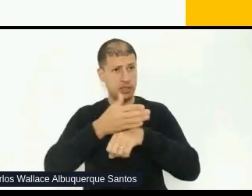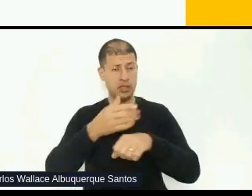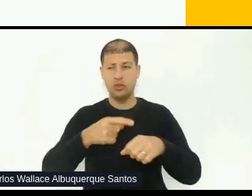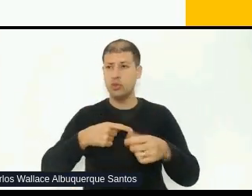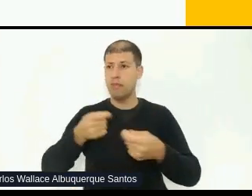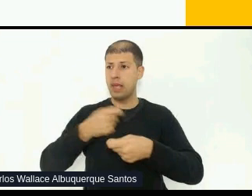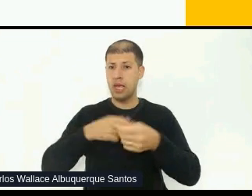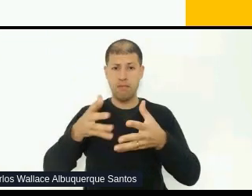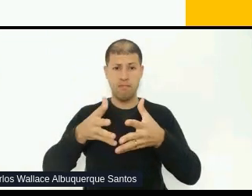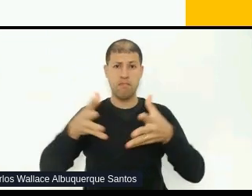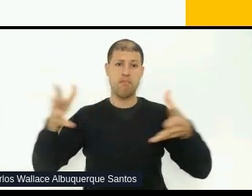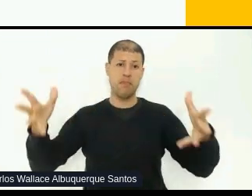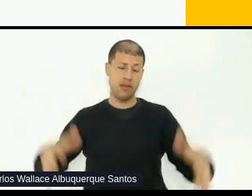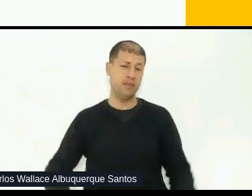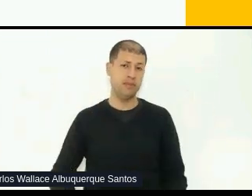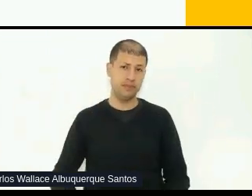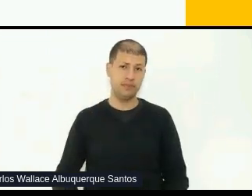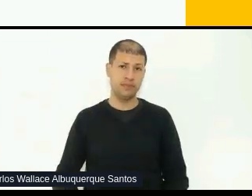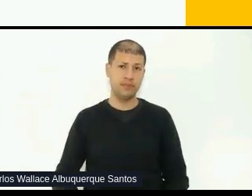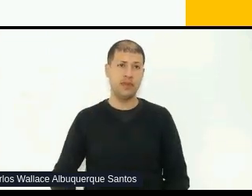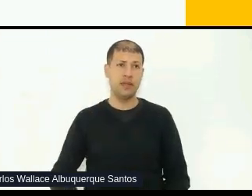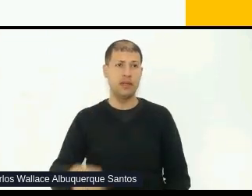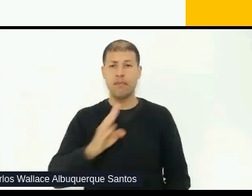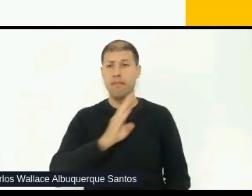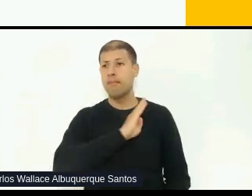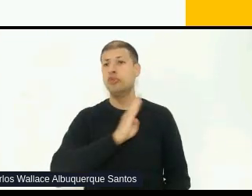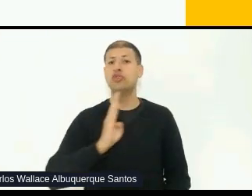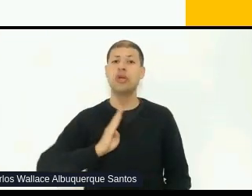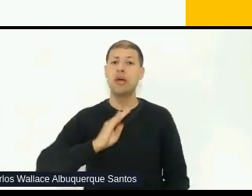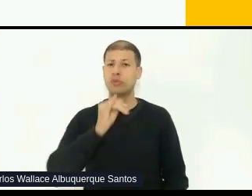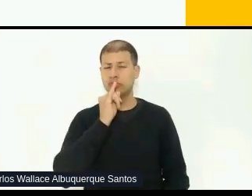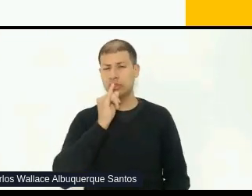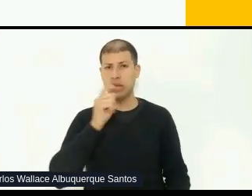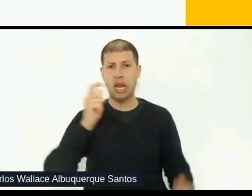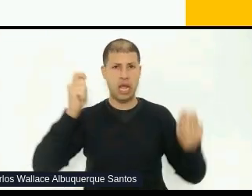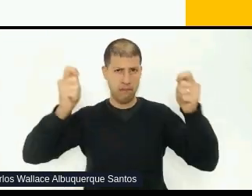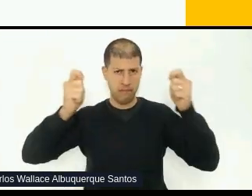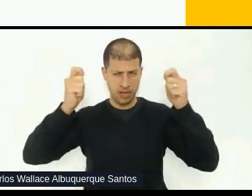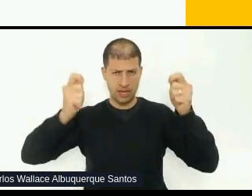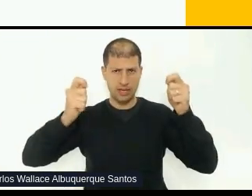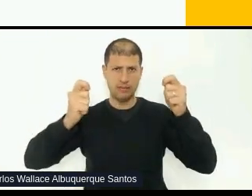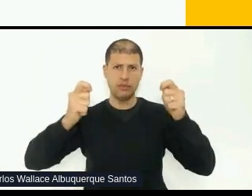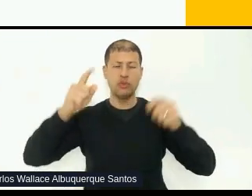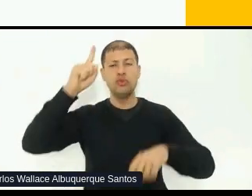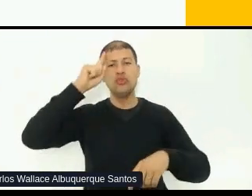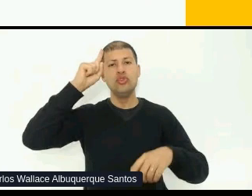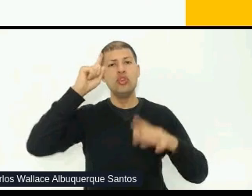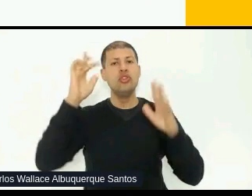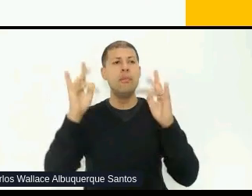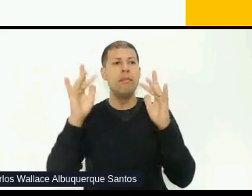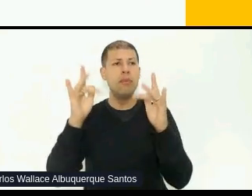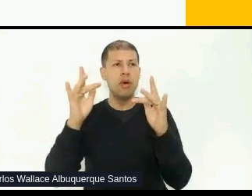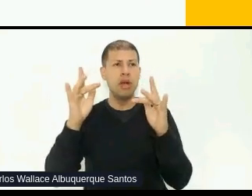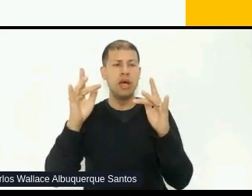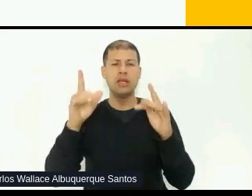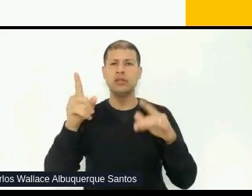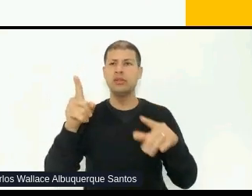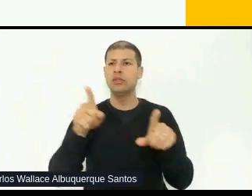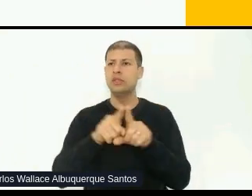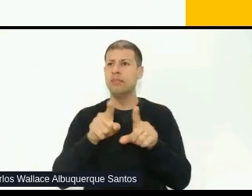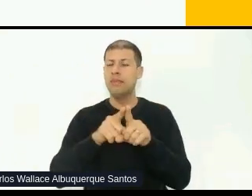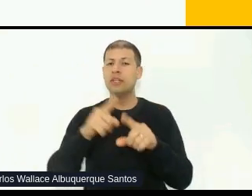mercado. Então, quando a Boticário, por exemplo, fez uma campanha do Dia dos Namorados, creio eu, também fez uma do Dia dos